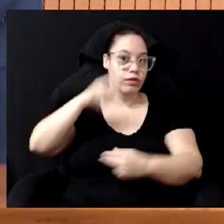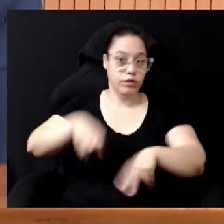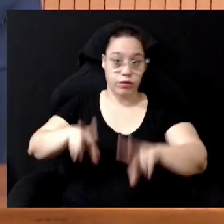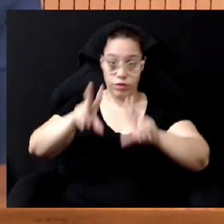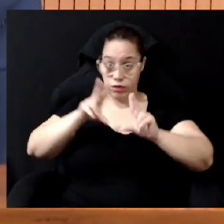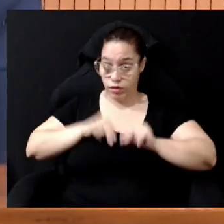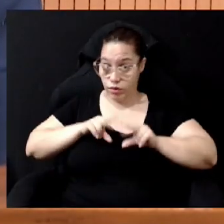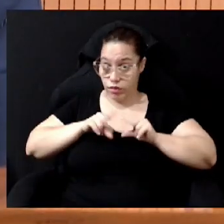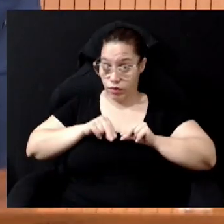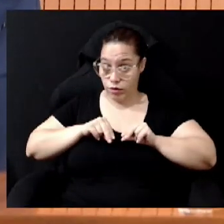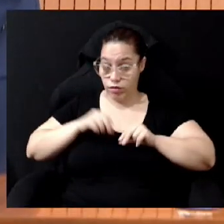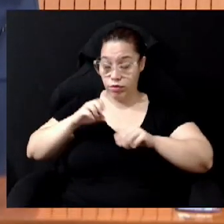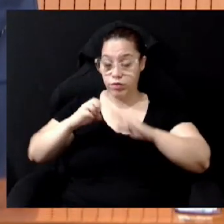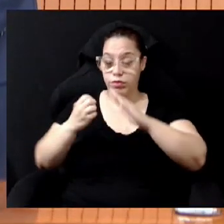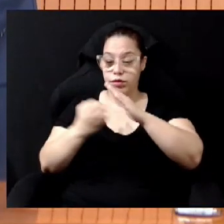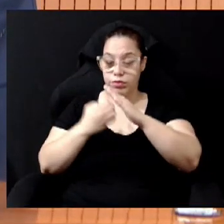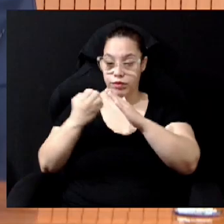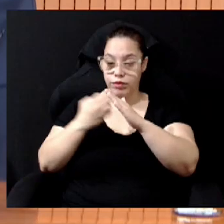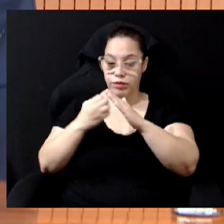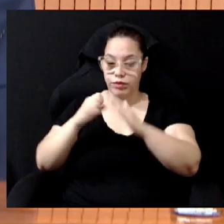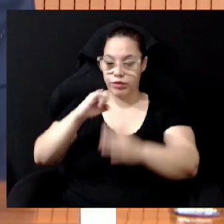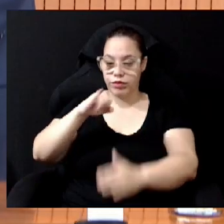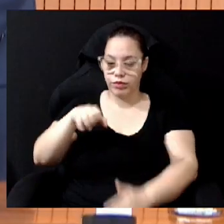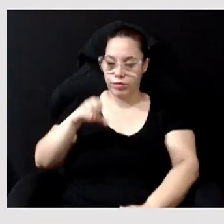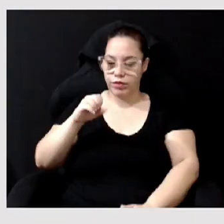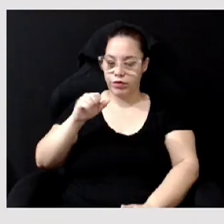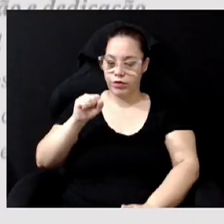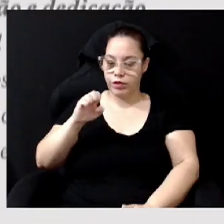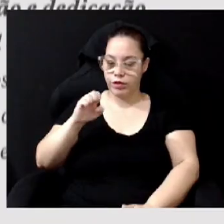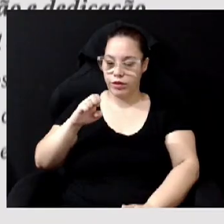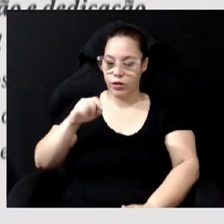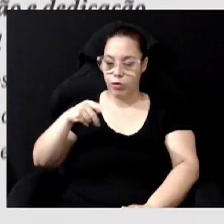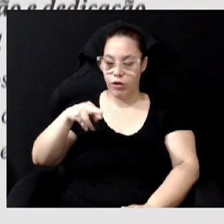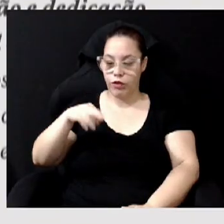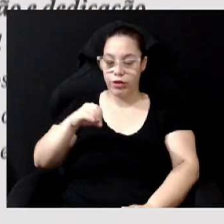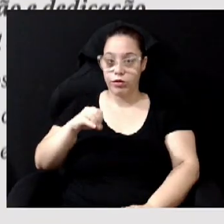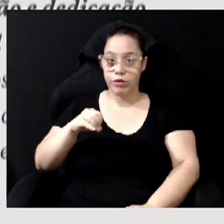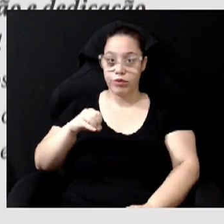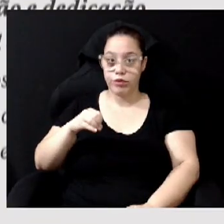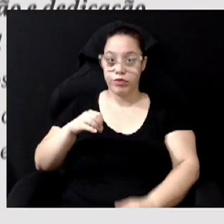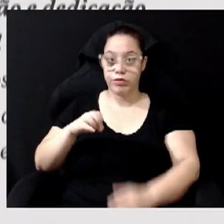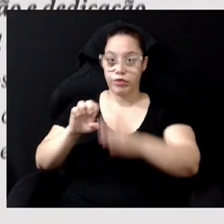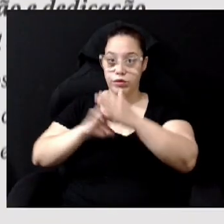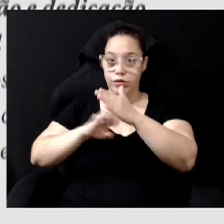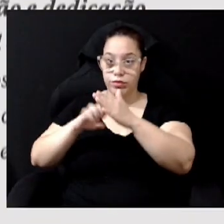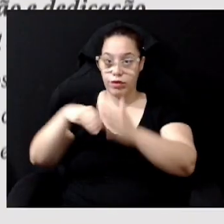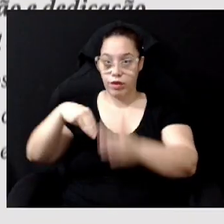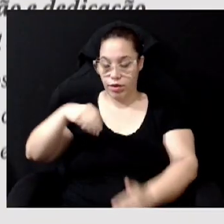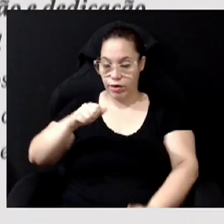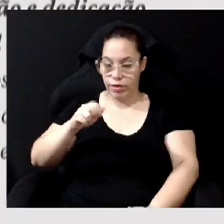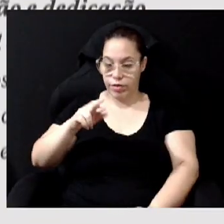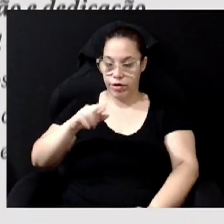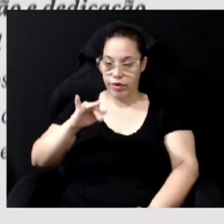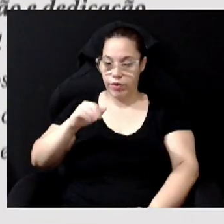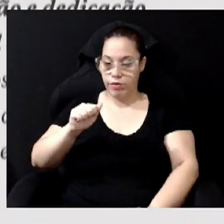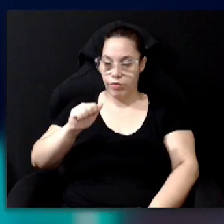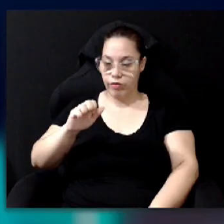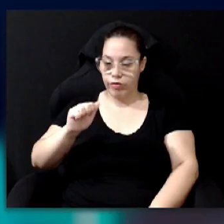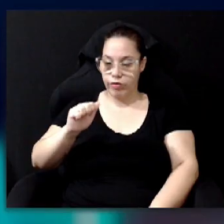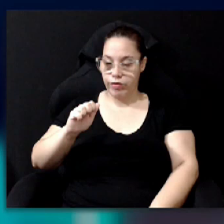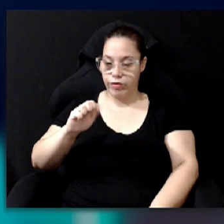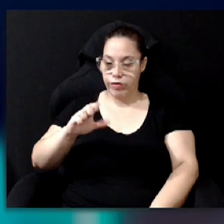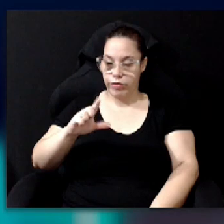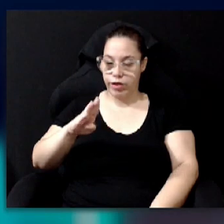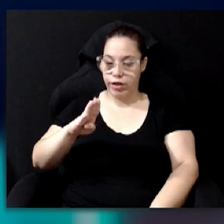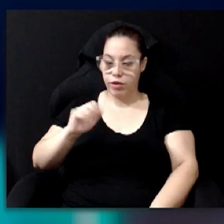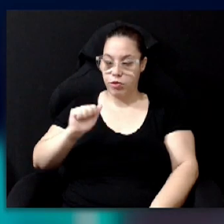mérito empresarial José Bonifácio Coutinho Nogueira para a empresária Maria Alba Andere de Brito Loyola.